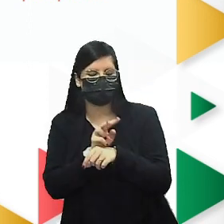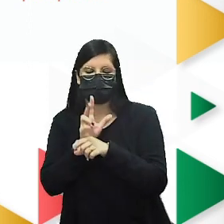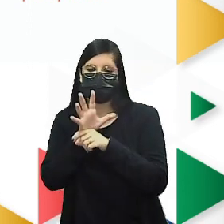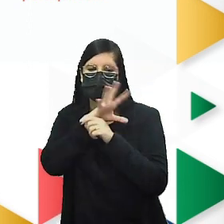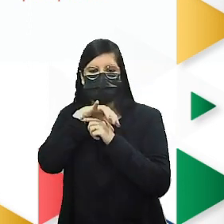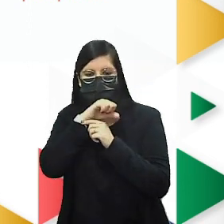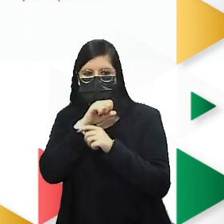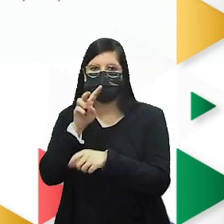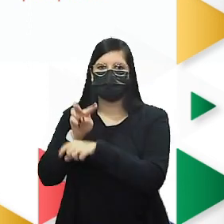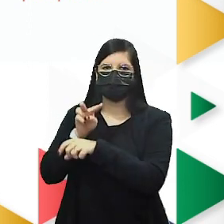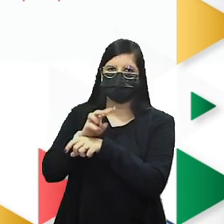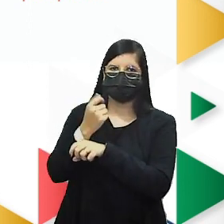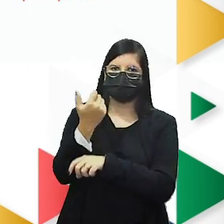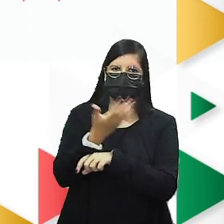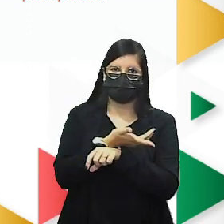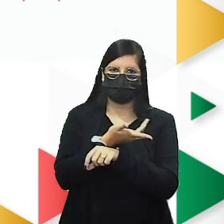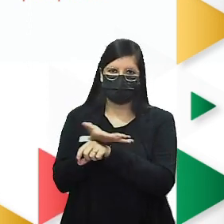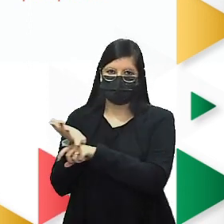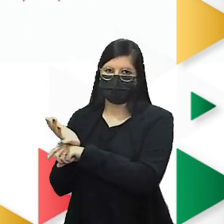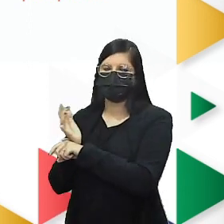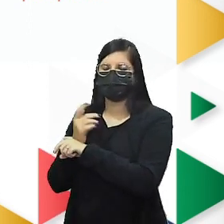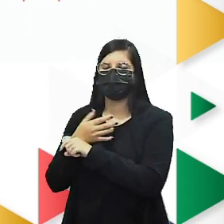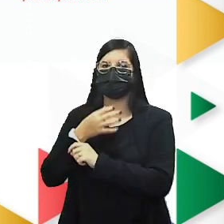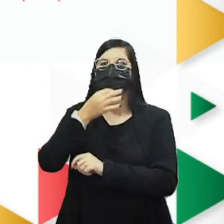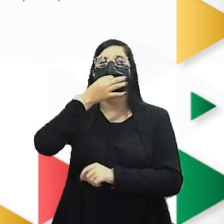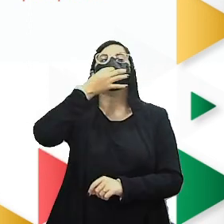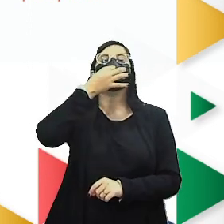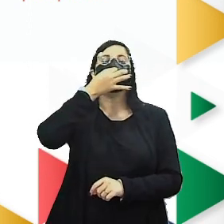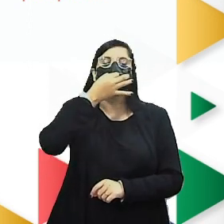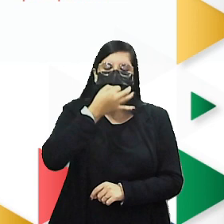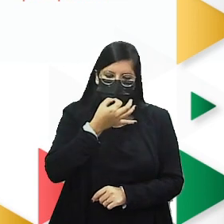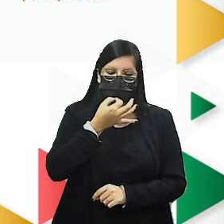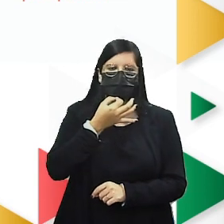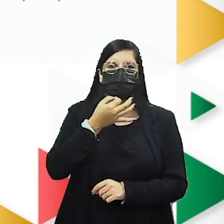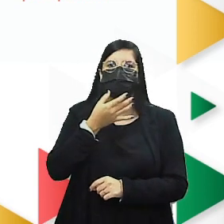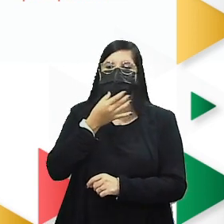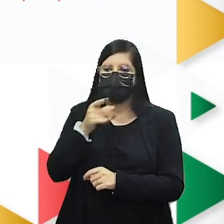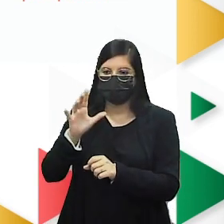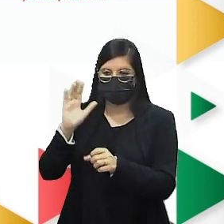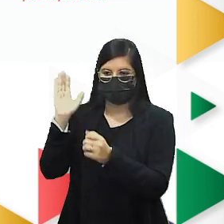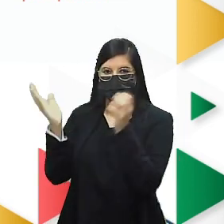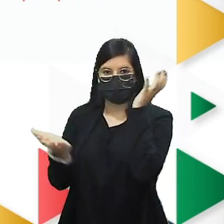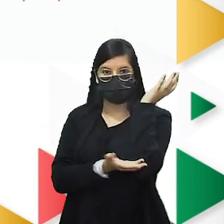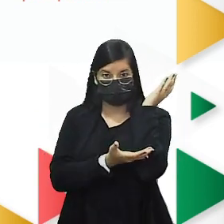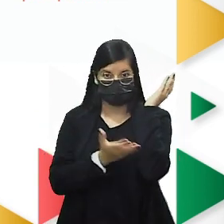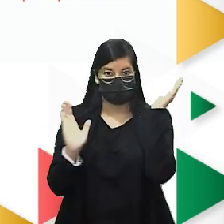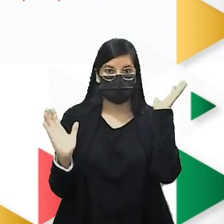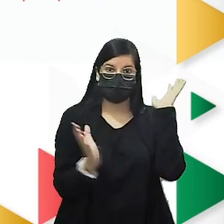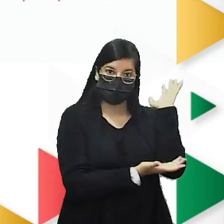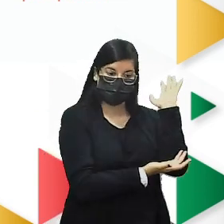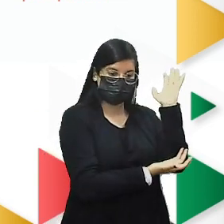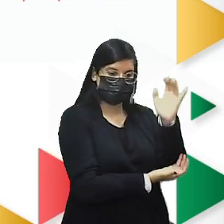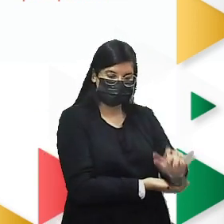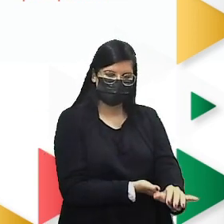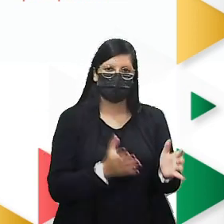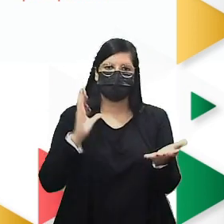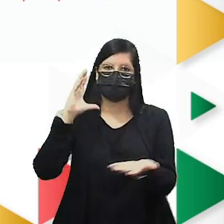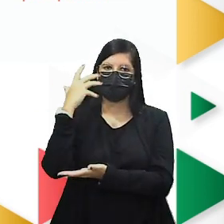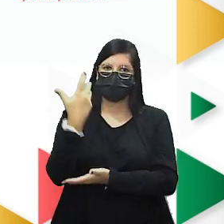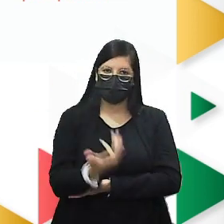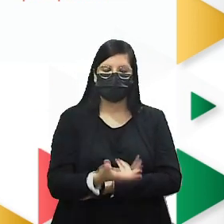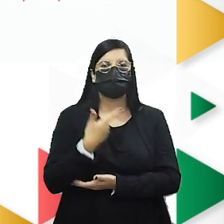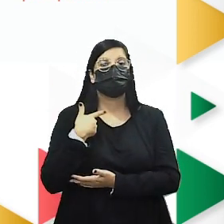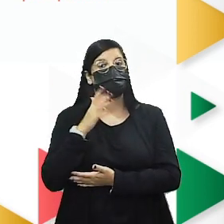animais. Além de assobiar e fazer se perder os homens que desmatam a floresta, ela costuma fazer nó nas crinas dos